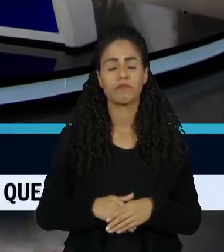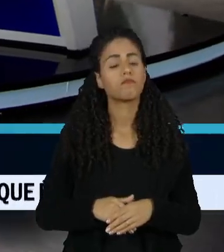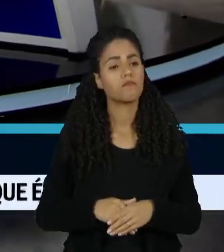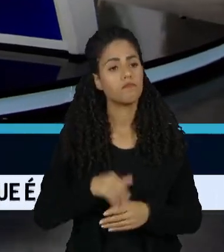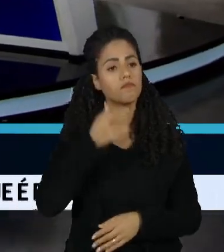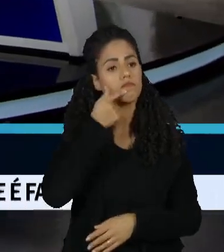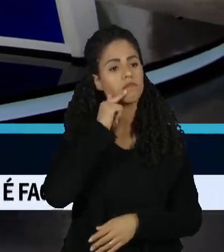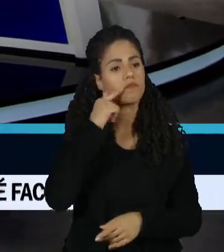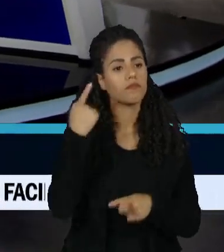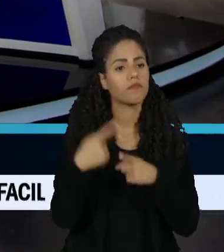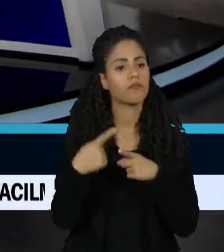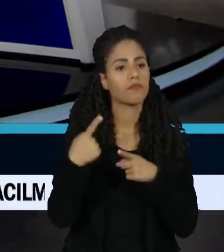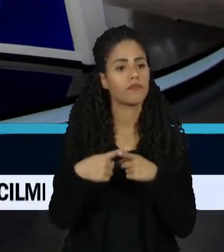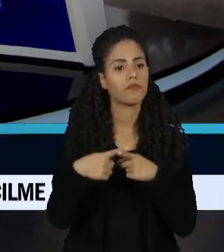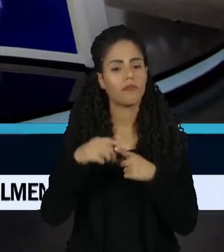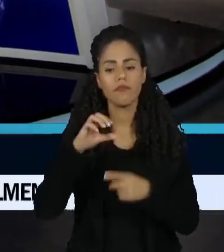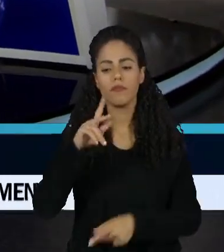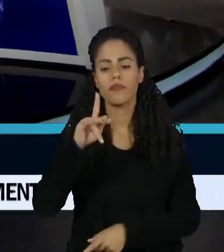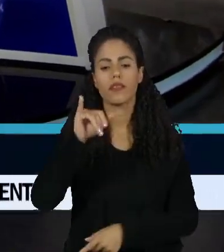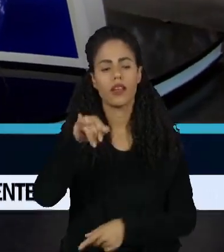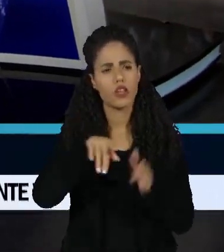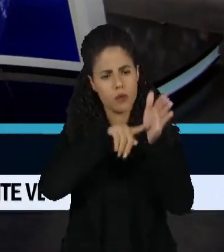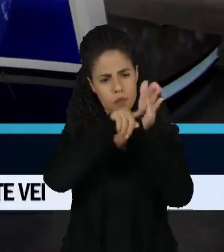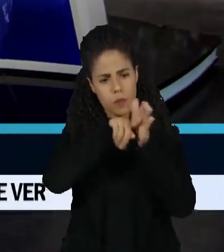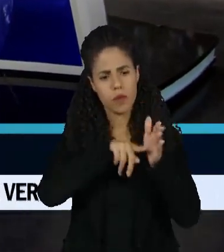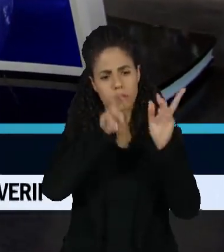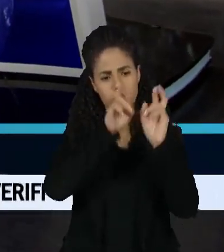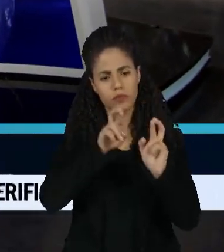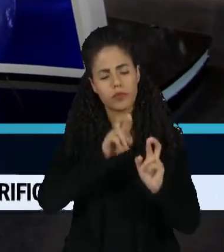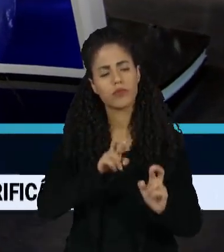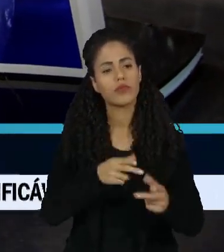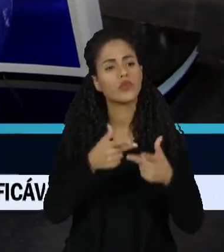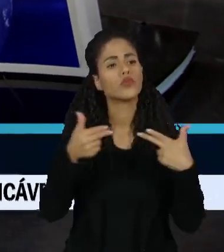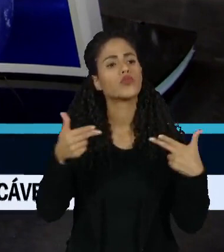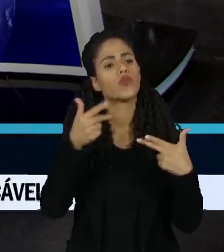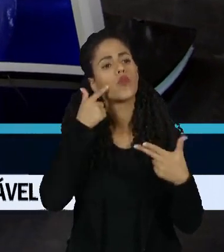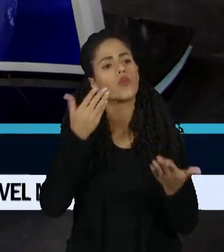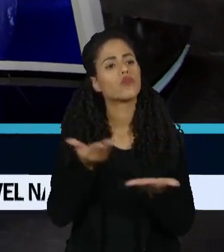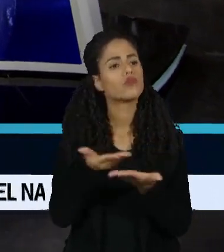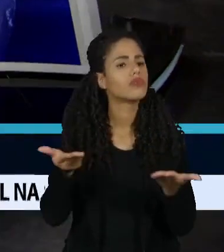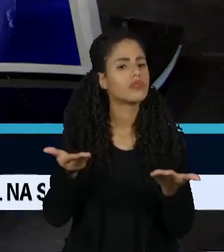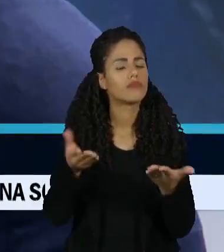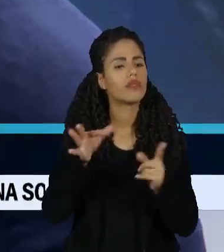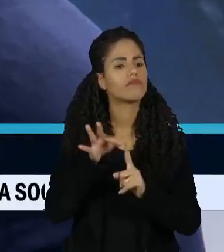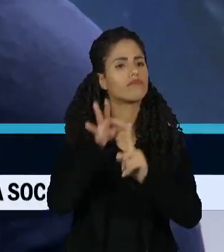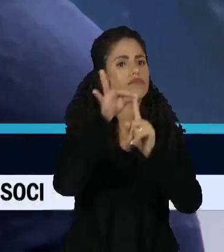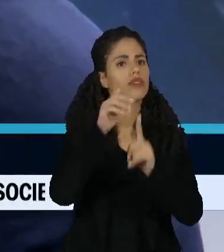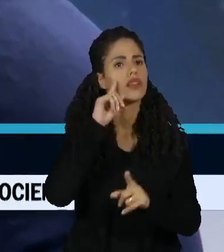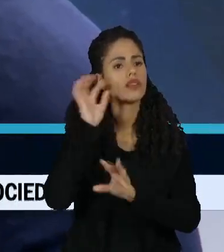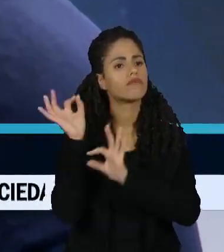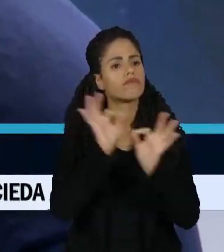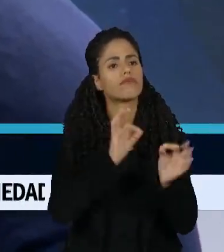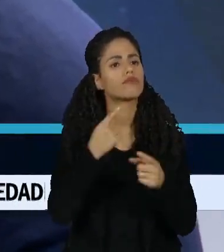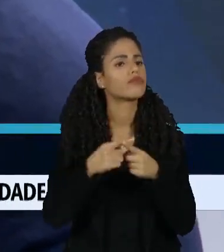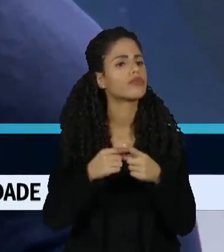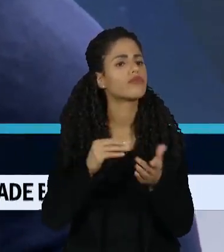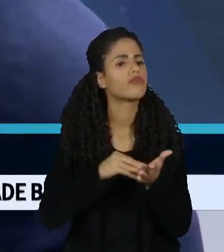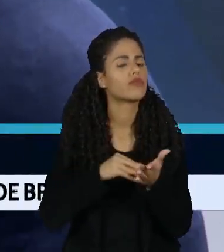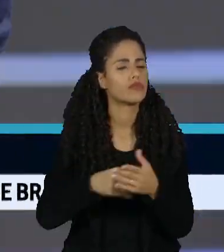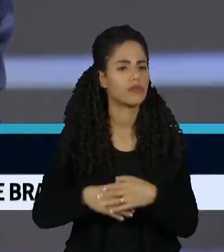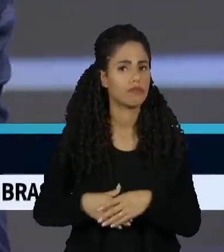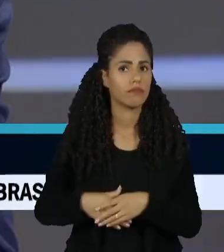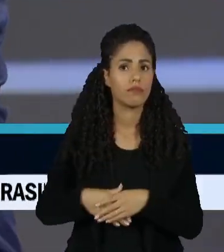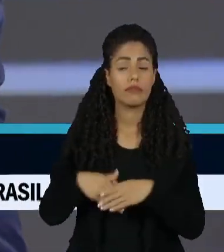Vila, por que as CPIs são marcadas pela apuração frágil e ausências de indiciamentos, como nós estamos acompanhando? Depende,